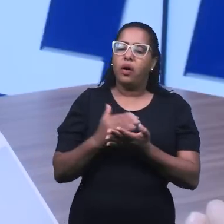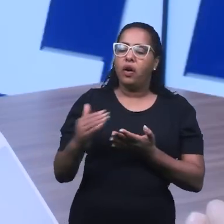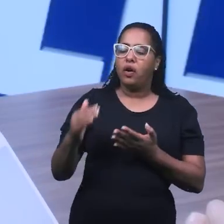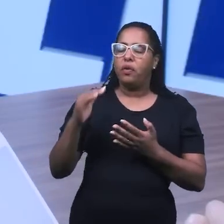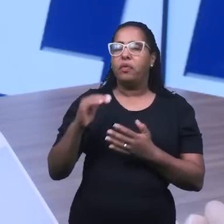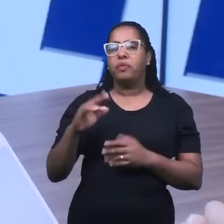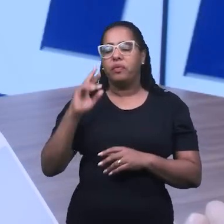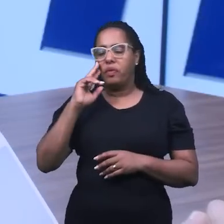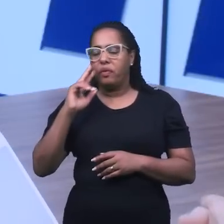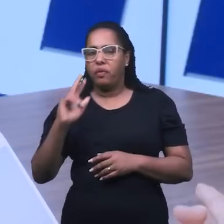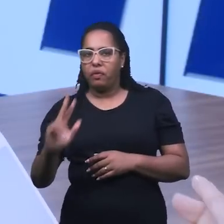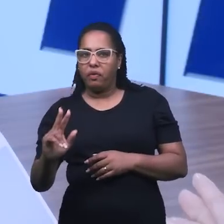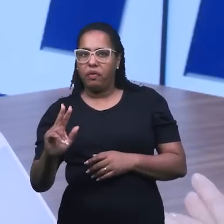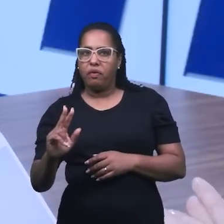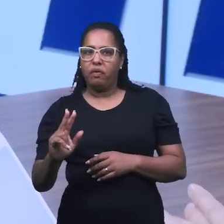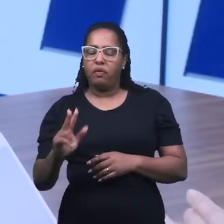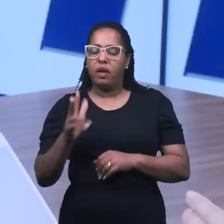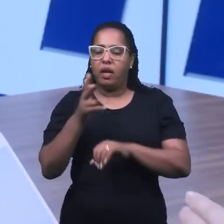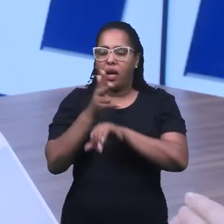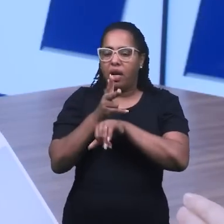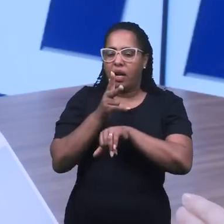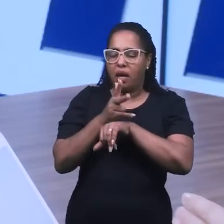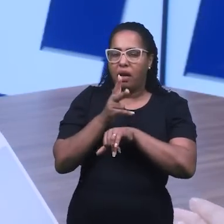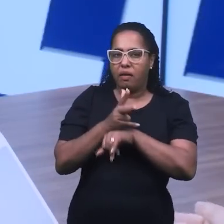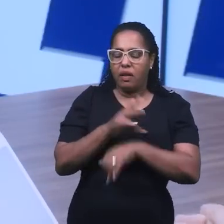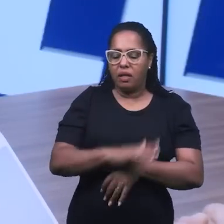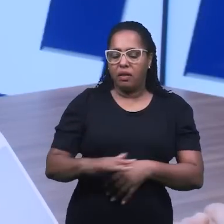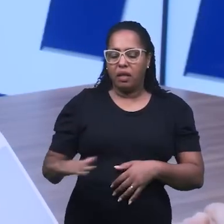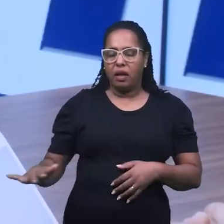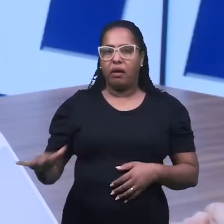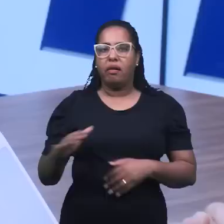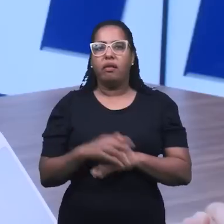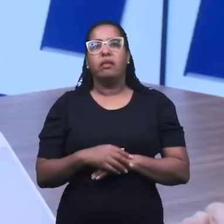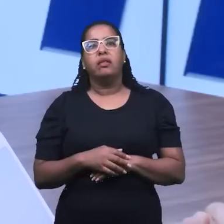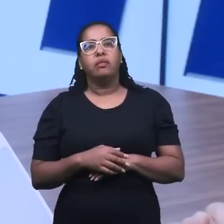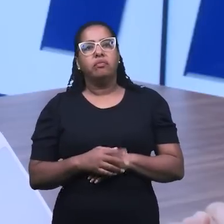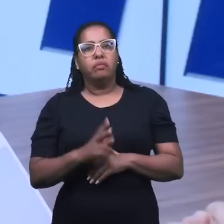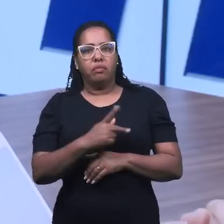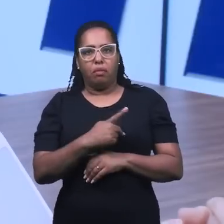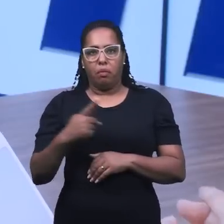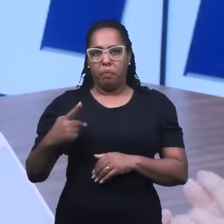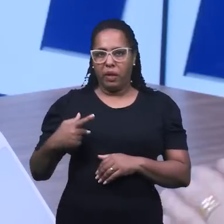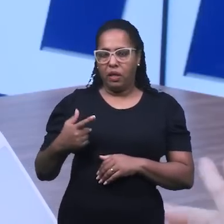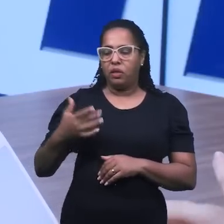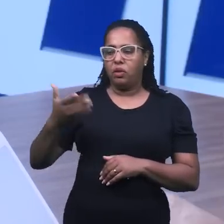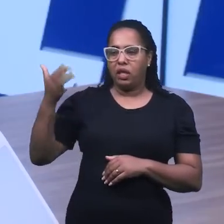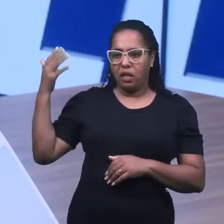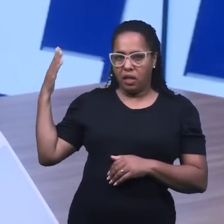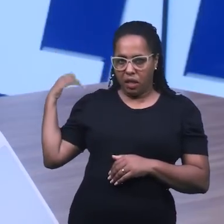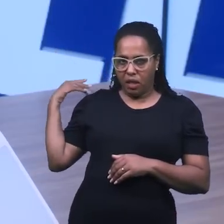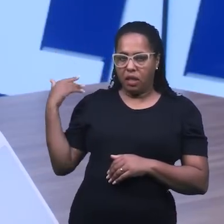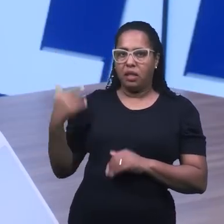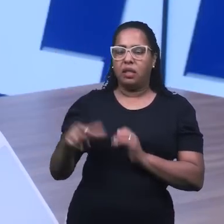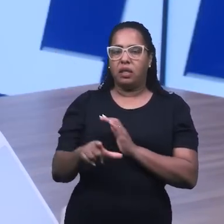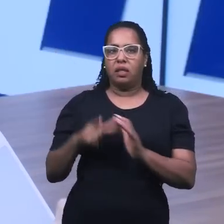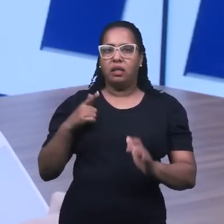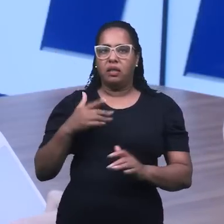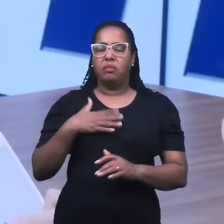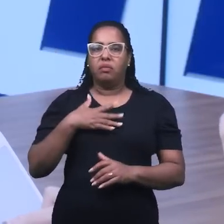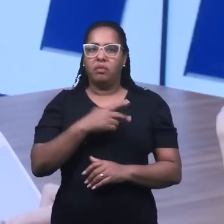E comecei a assistir as aulinhas, né, que estavam sendo gravadas no YouTube. E aí um pastor, que tinha sido meu